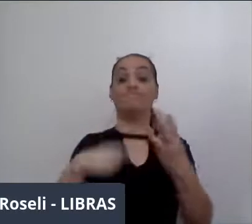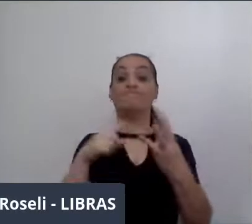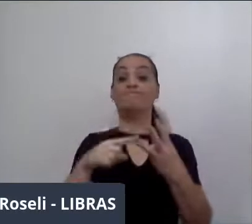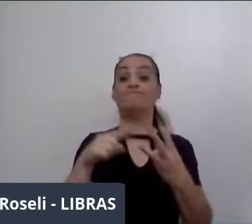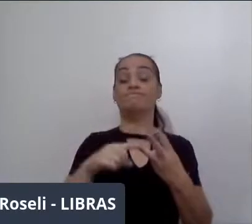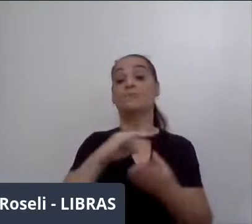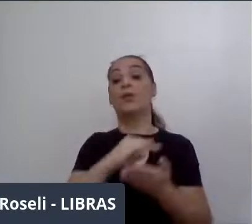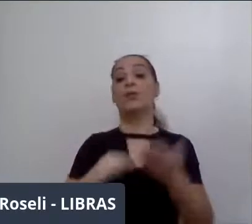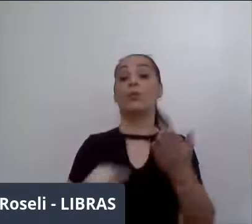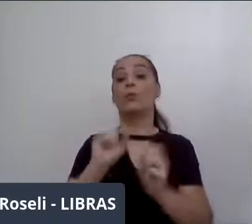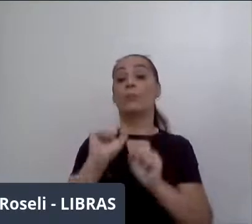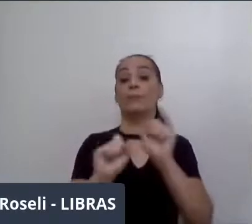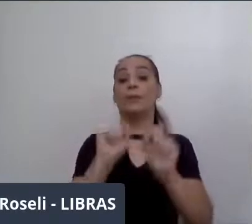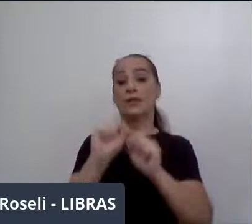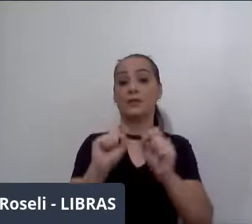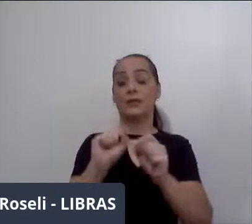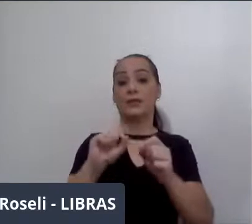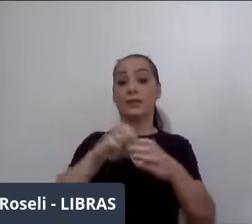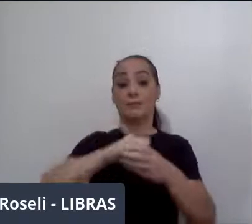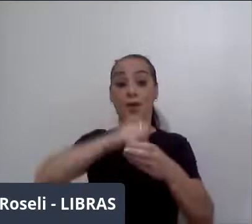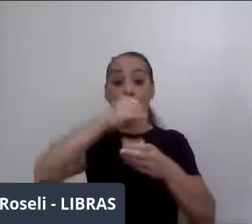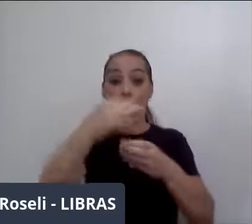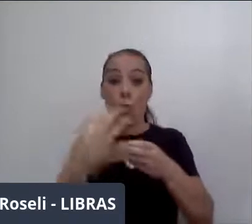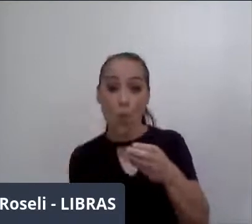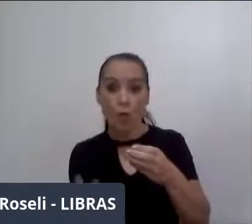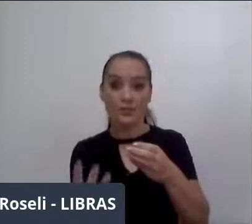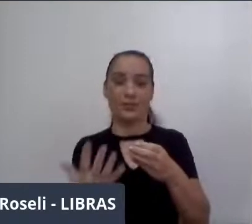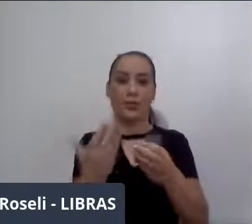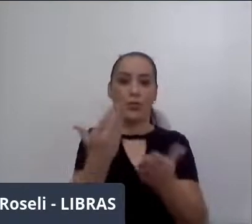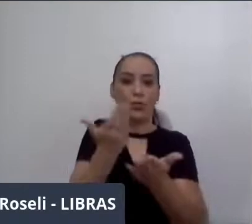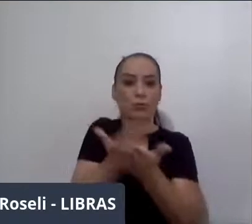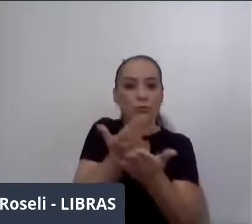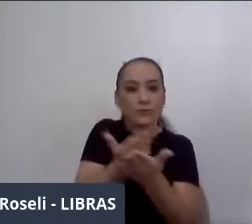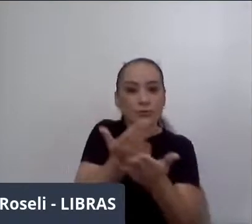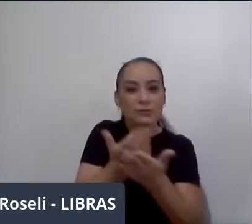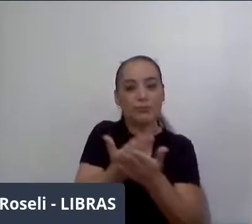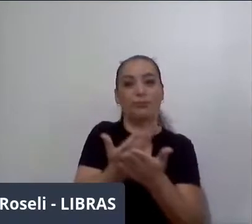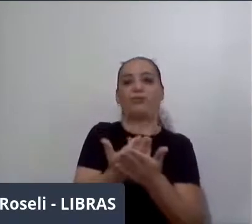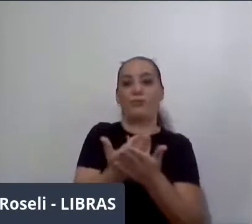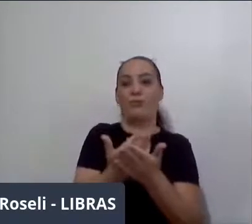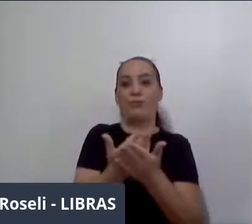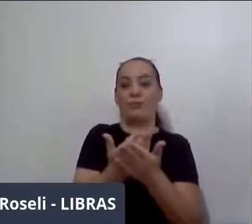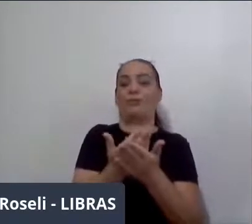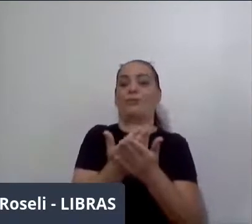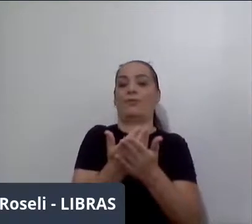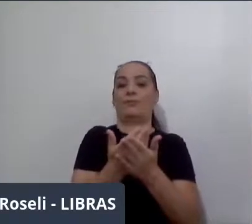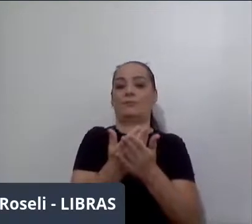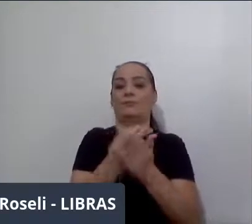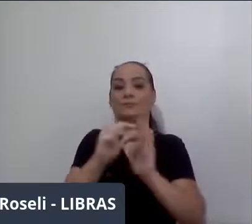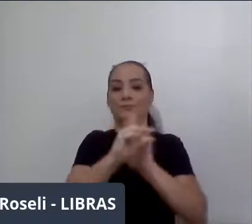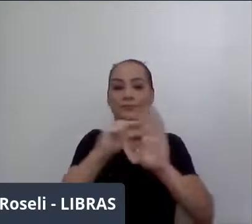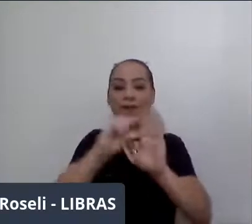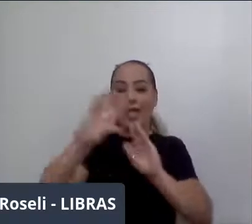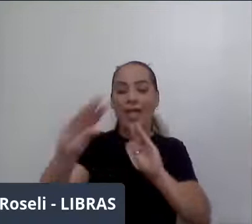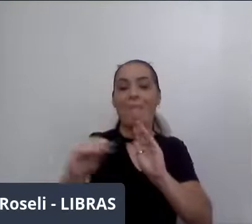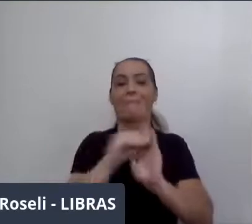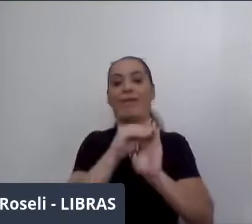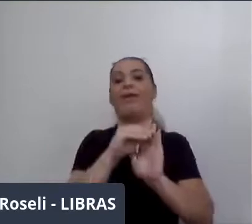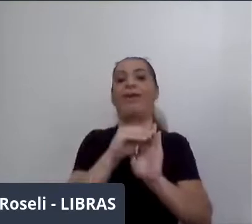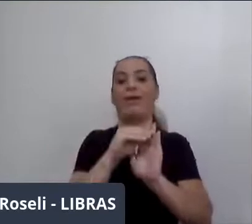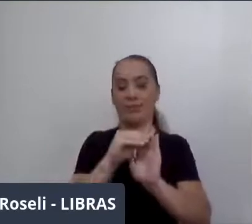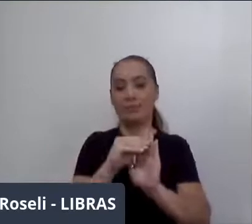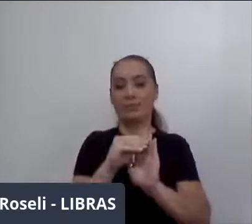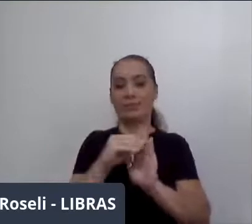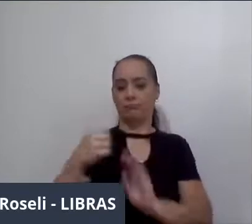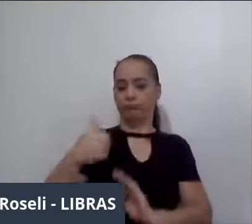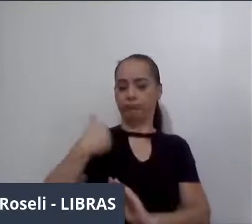documento é o conteúdo programático, ou seja, são as ementas. É um documento que aí eu entrego a minha idade, mas é do tamanho de uma